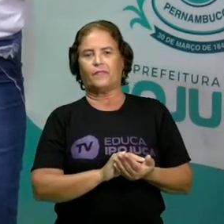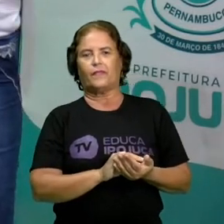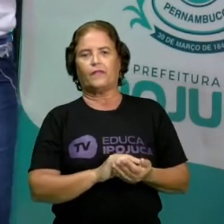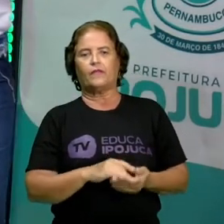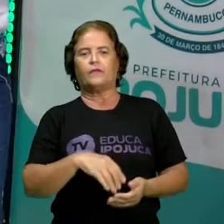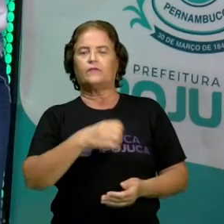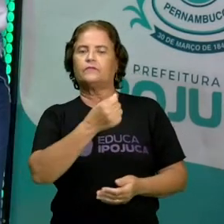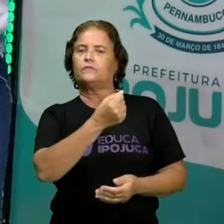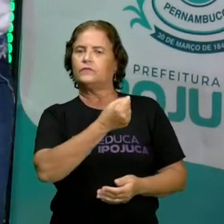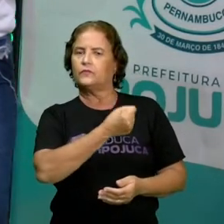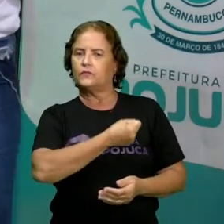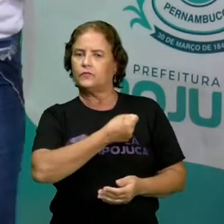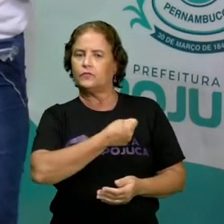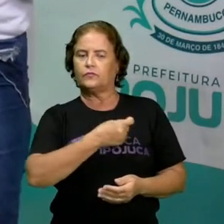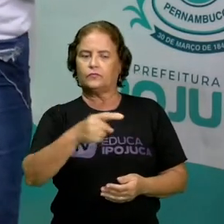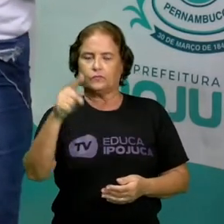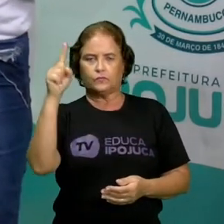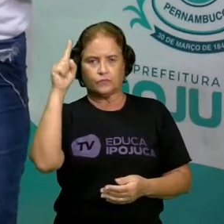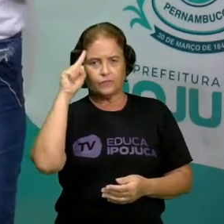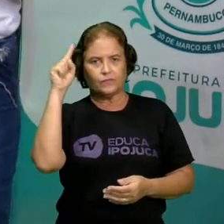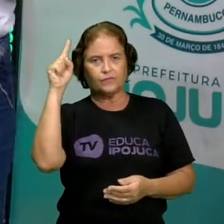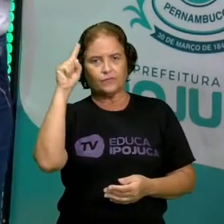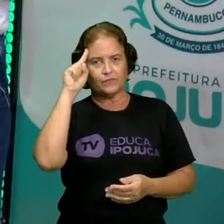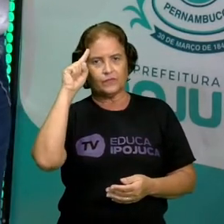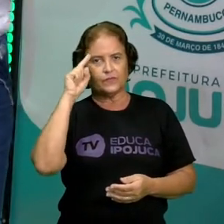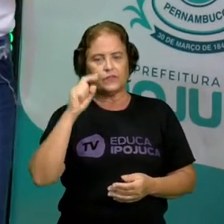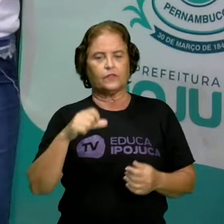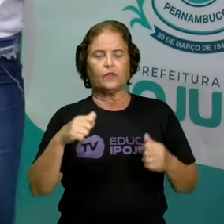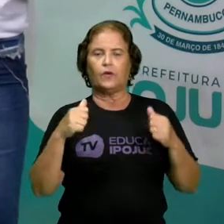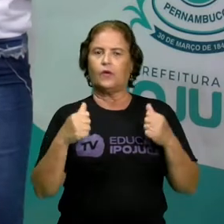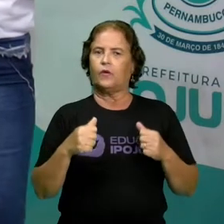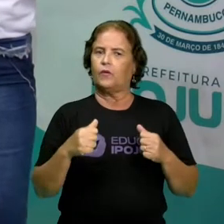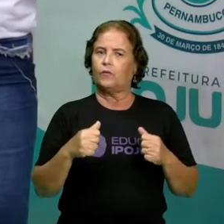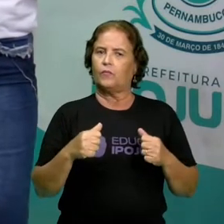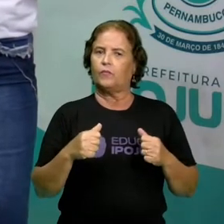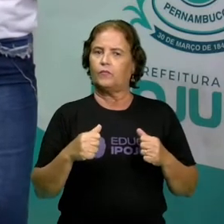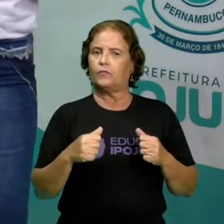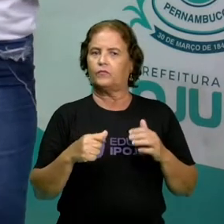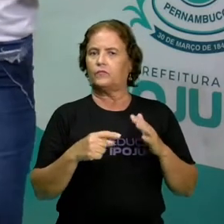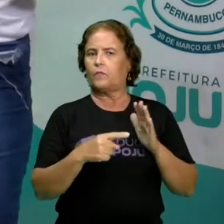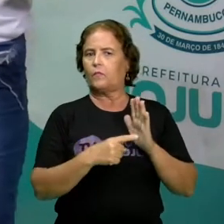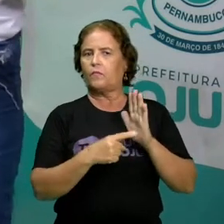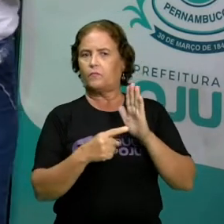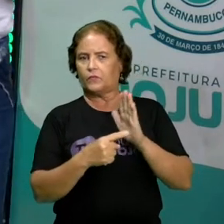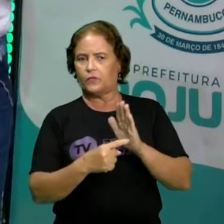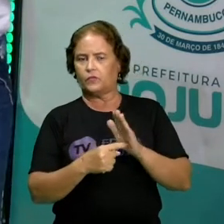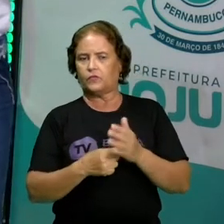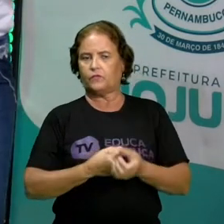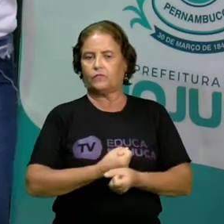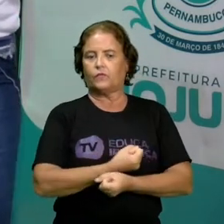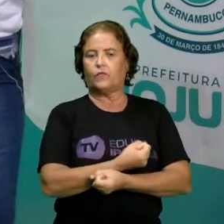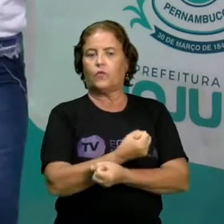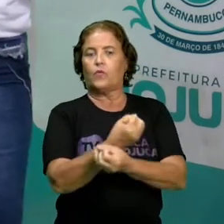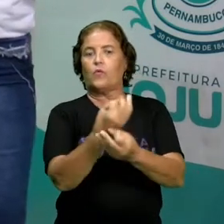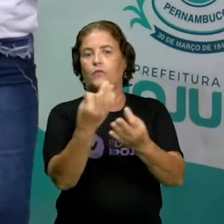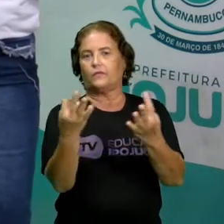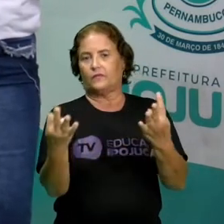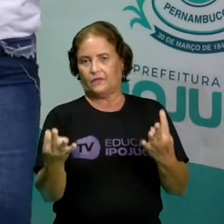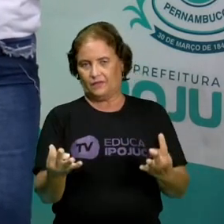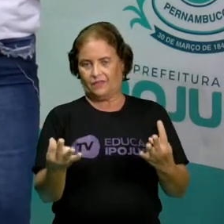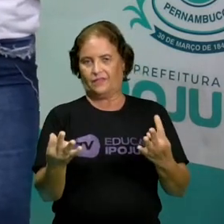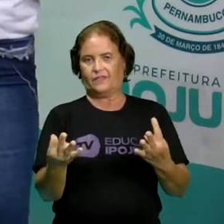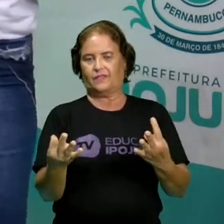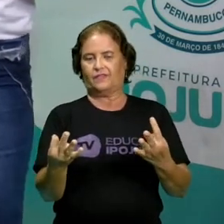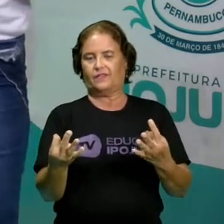os números do dia a dia, eles podem representar também quantidades, eles